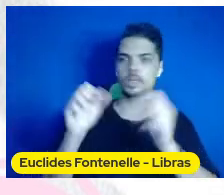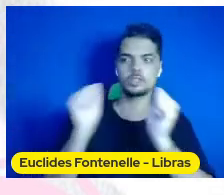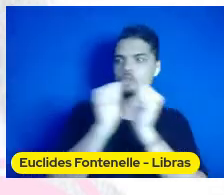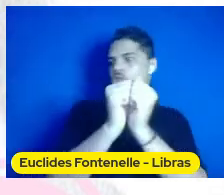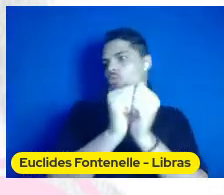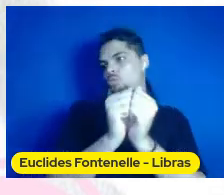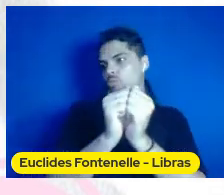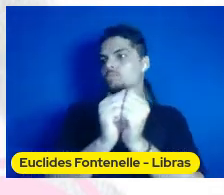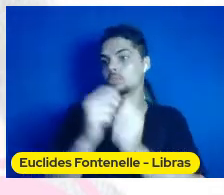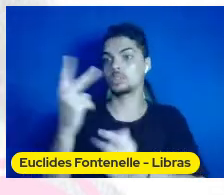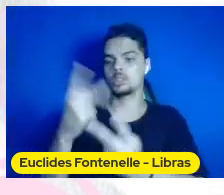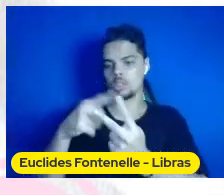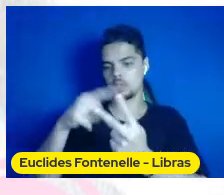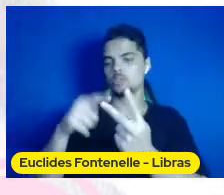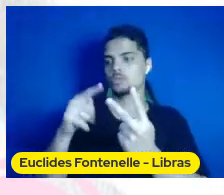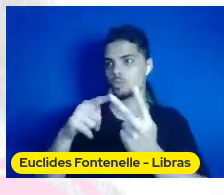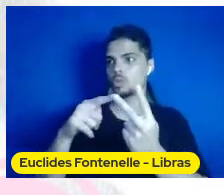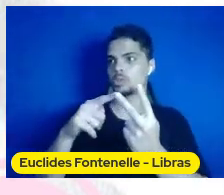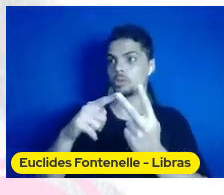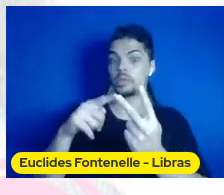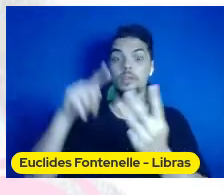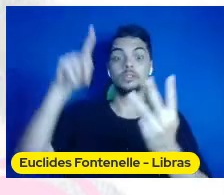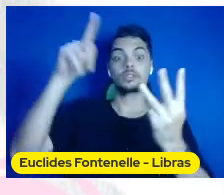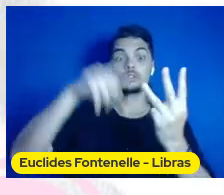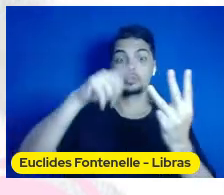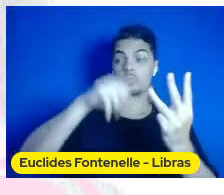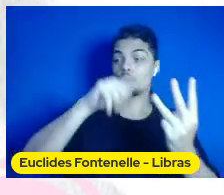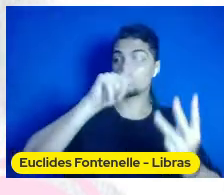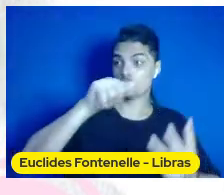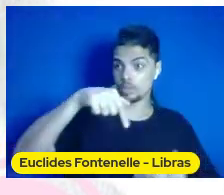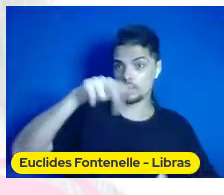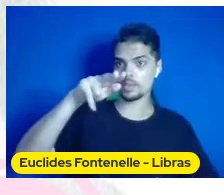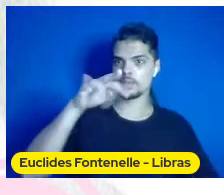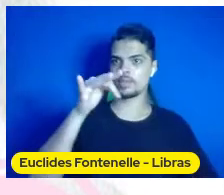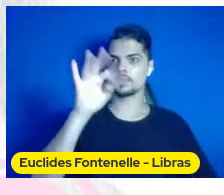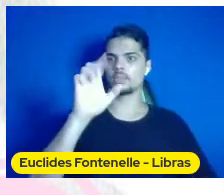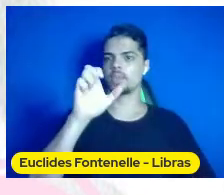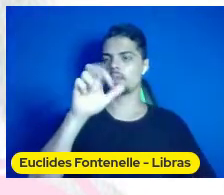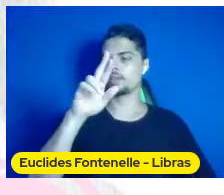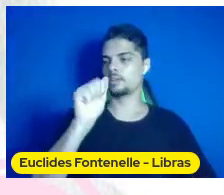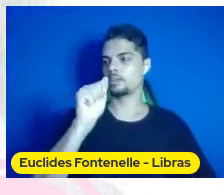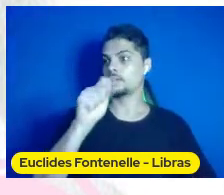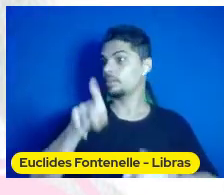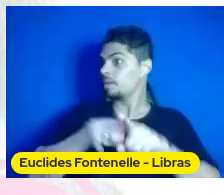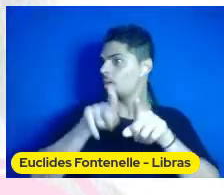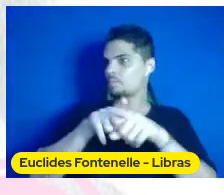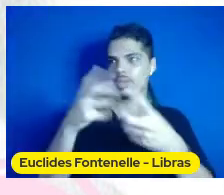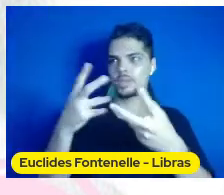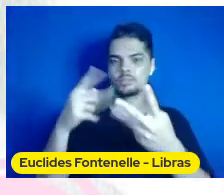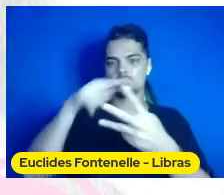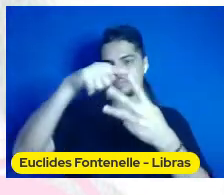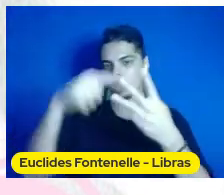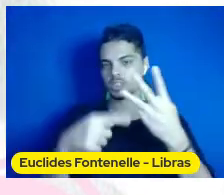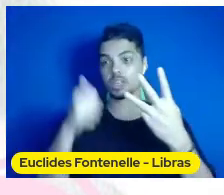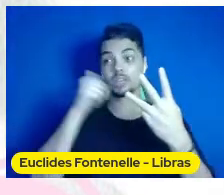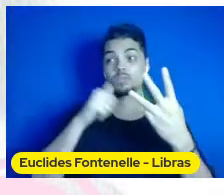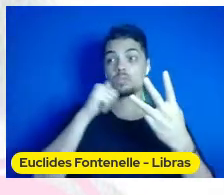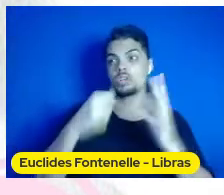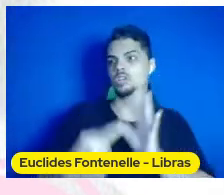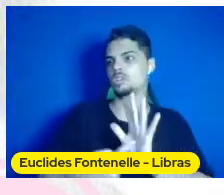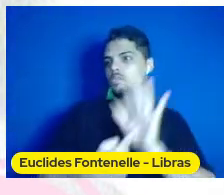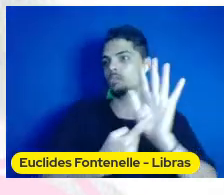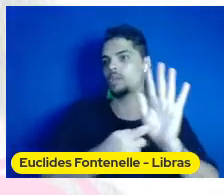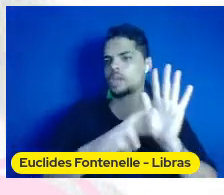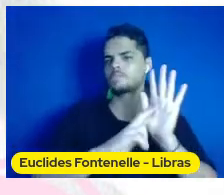escolha de Maria Quitéria, foi mais por uma questão, assim, não só questão de demanda, né? Foi mais por, assim, a